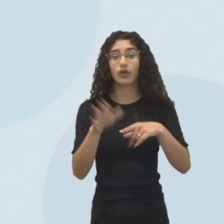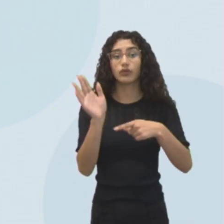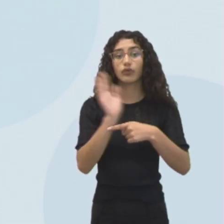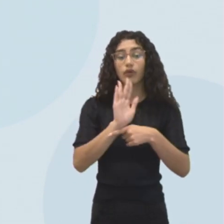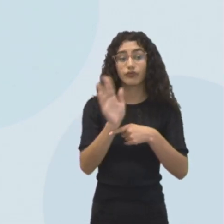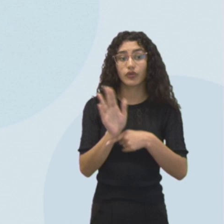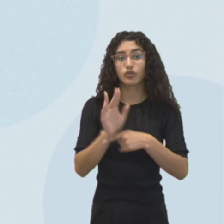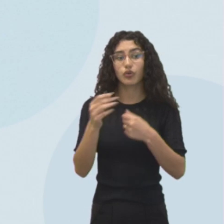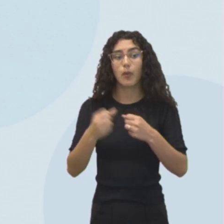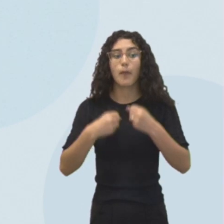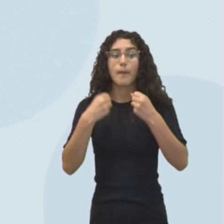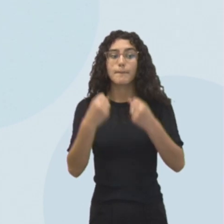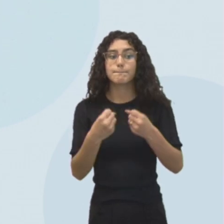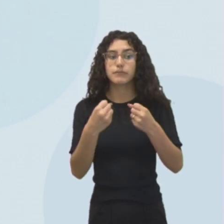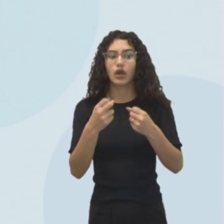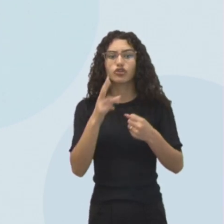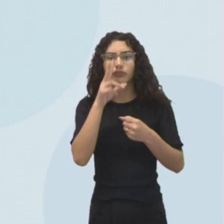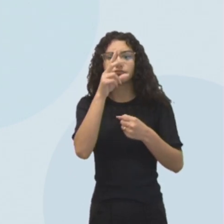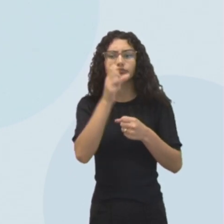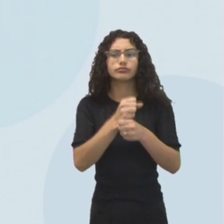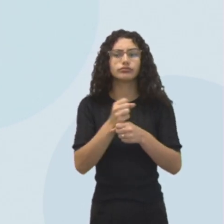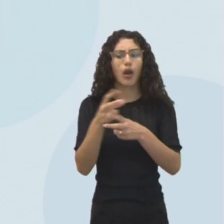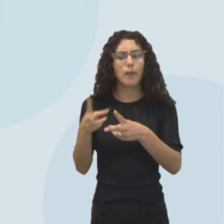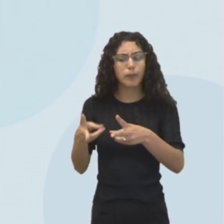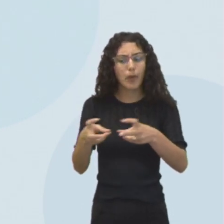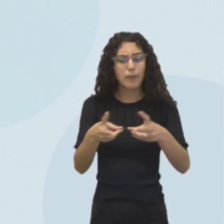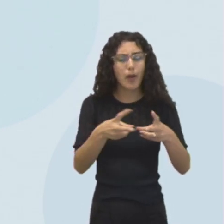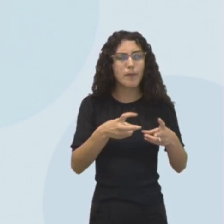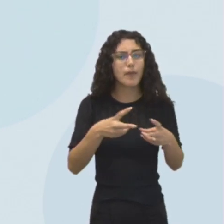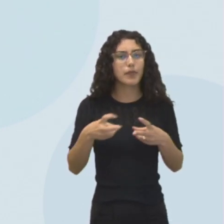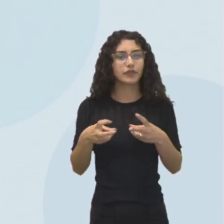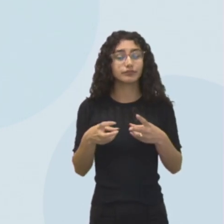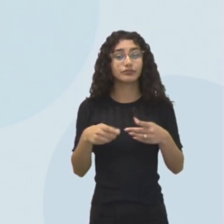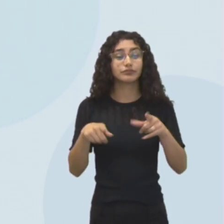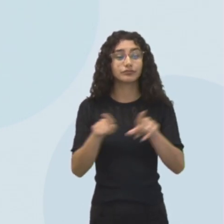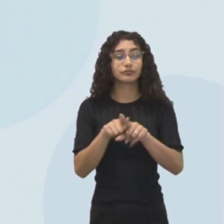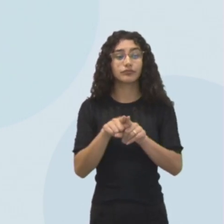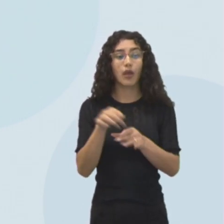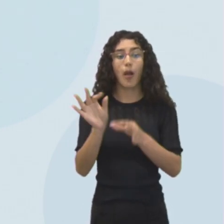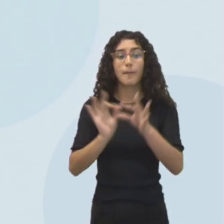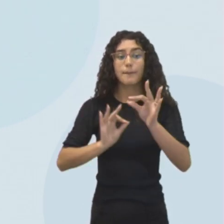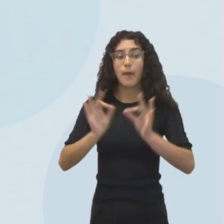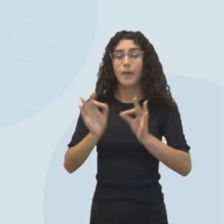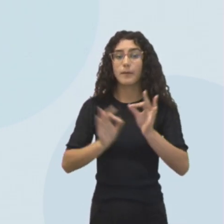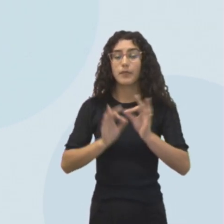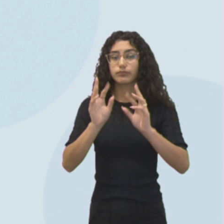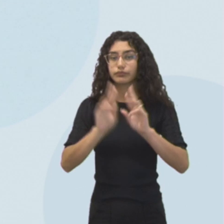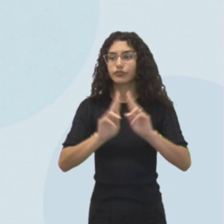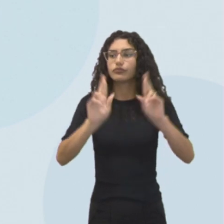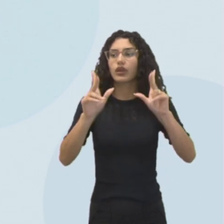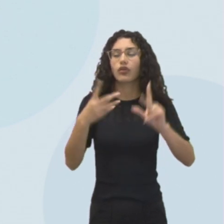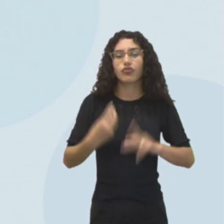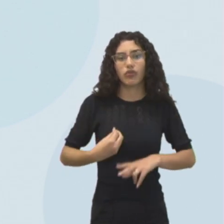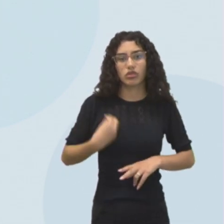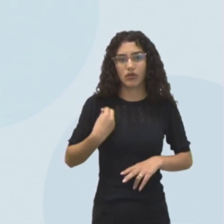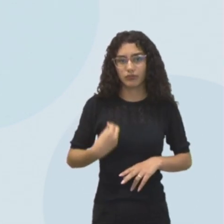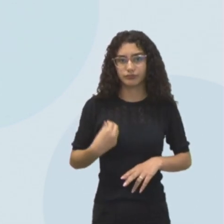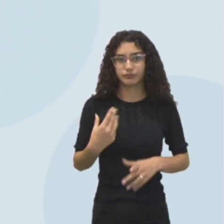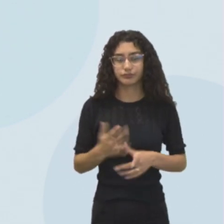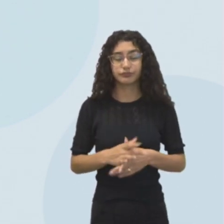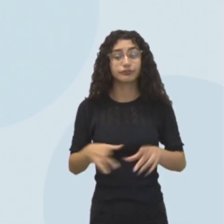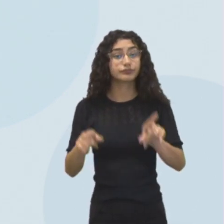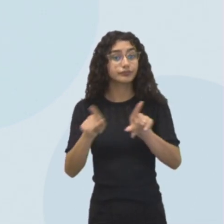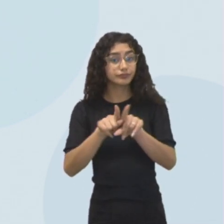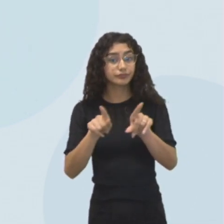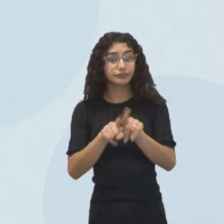nos seduzir, nos informar, nos entreter e nos projetar as outras realidades. Também